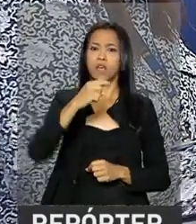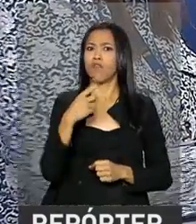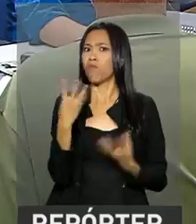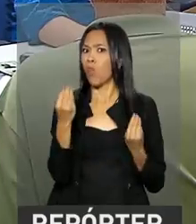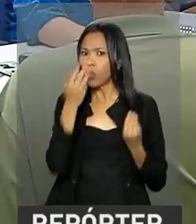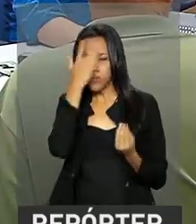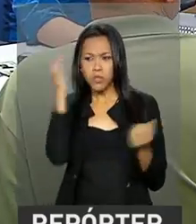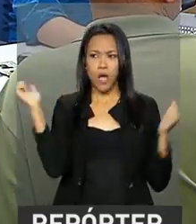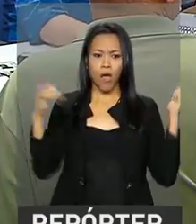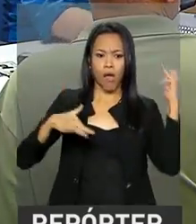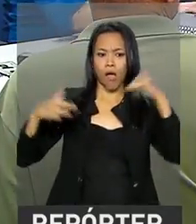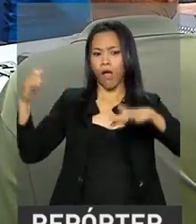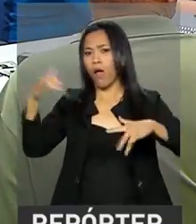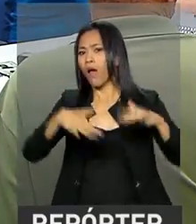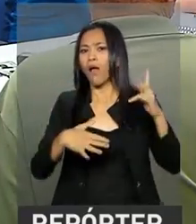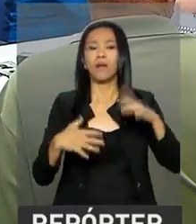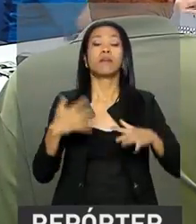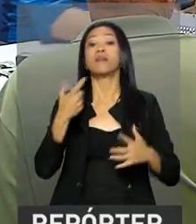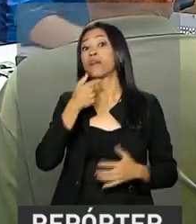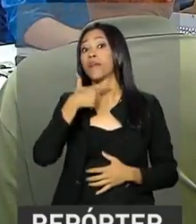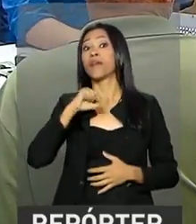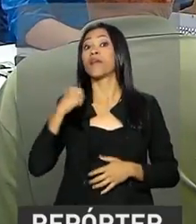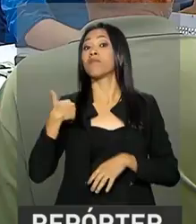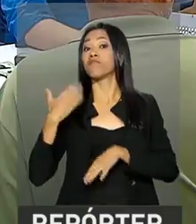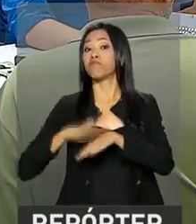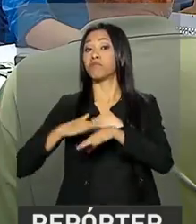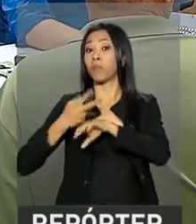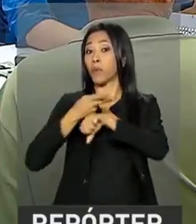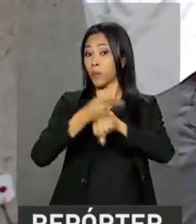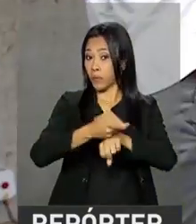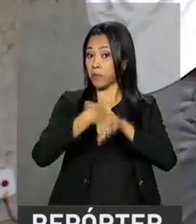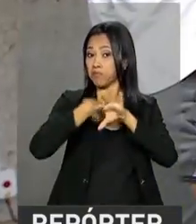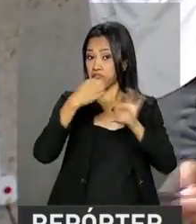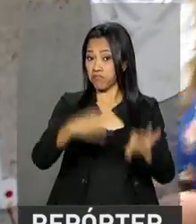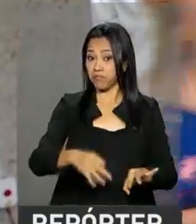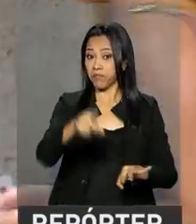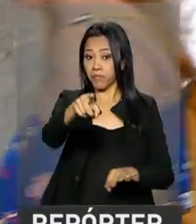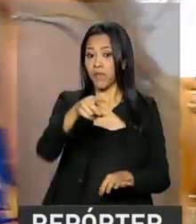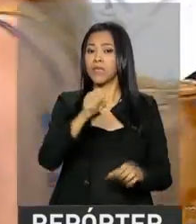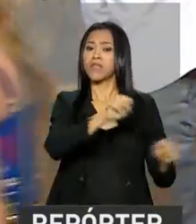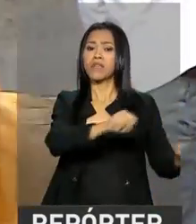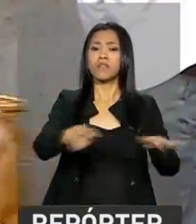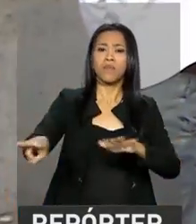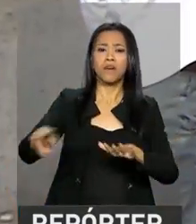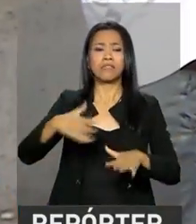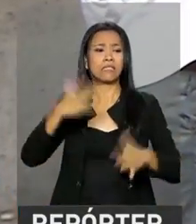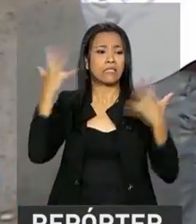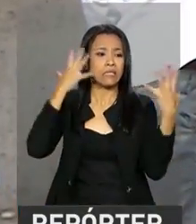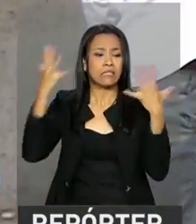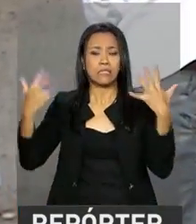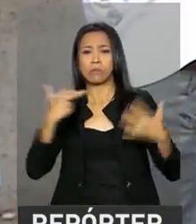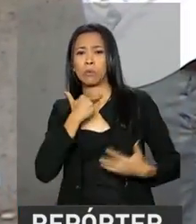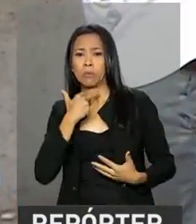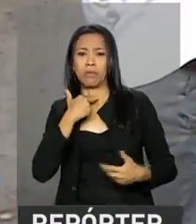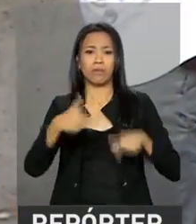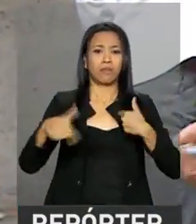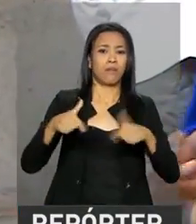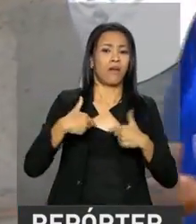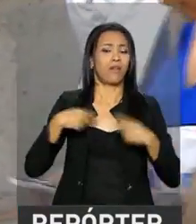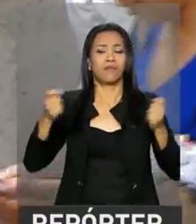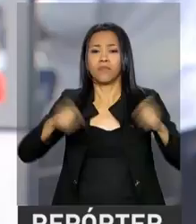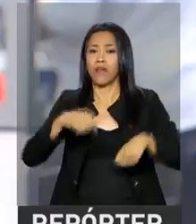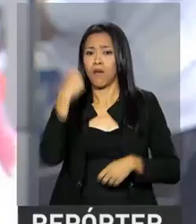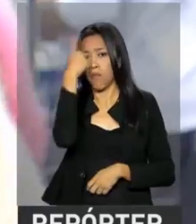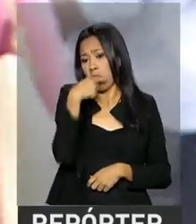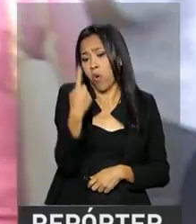intenso e a explicação de quem foi ao banco era Justa e na semana de segunda a sexta eu trabalho uma hora de só de alimentação